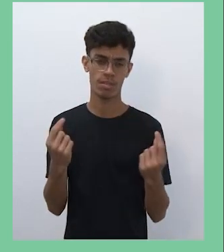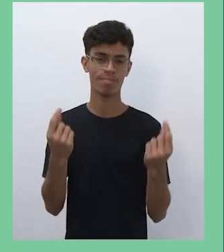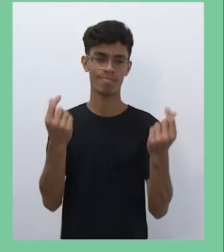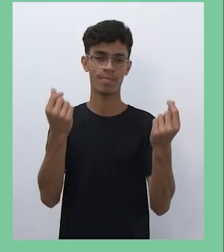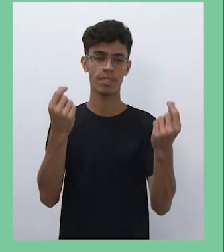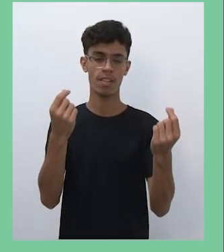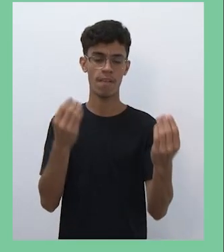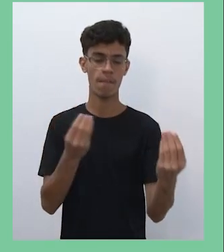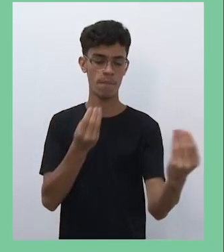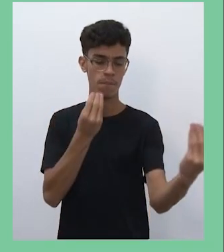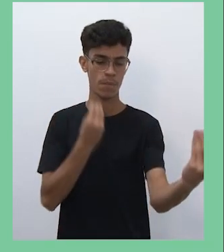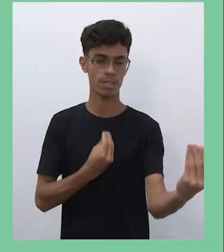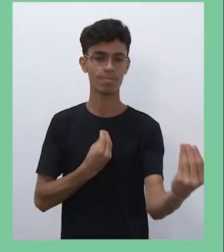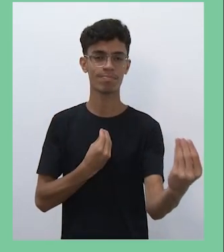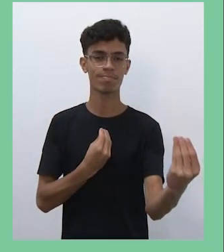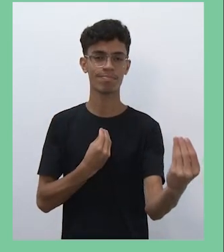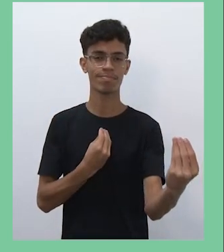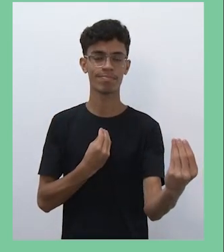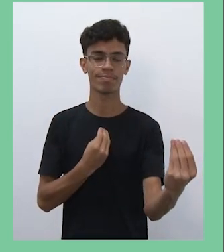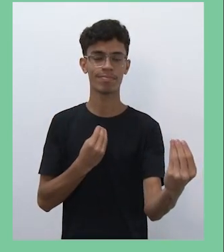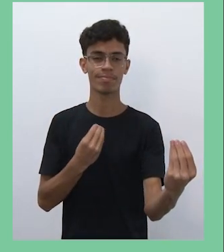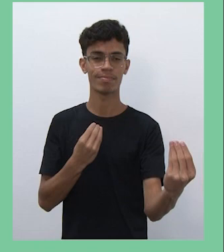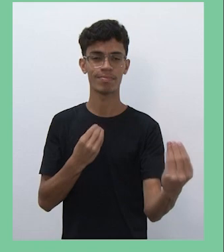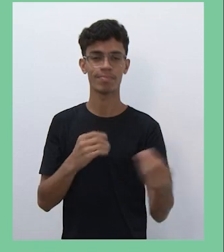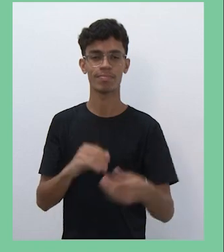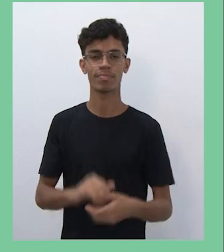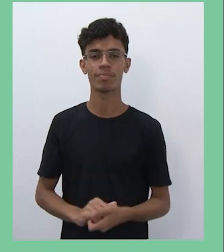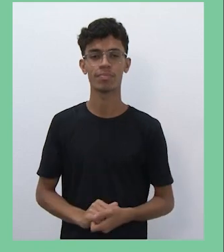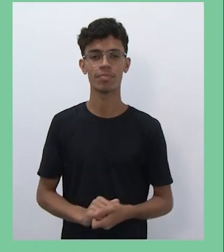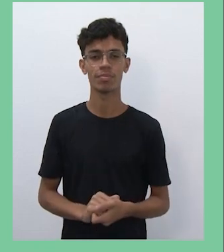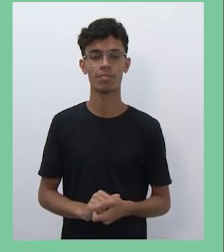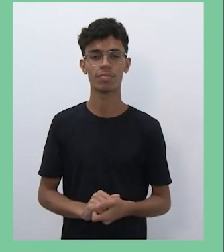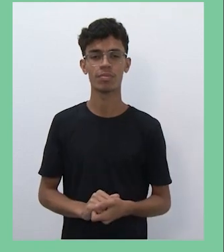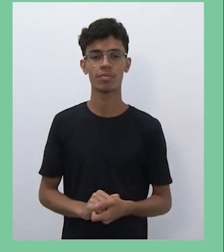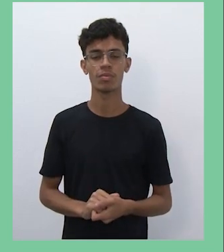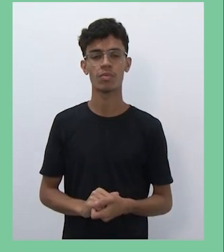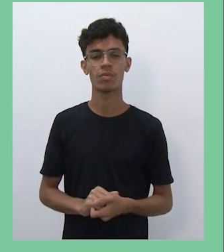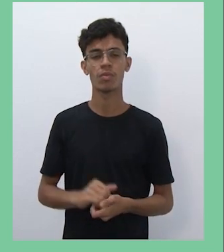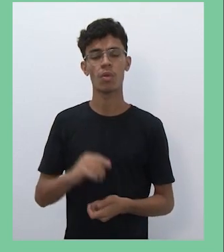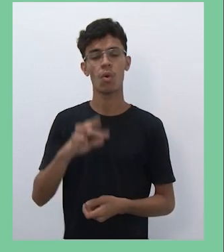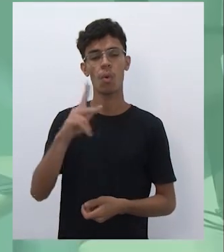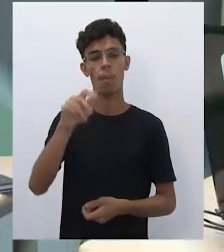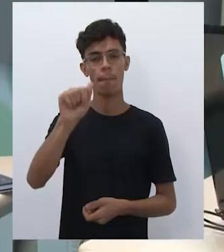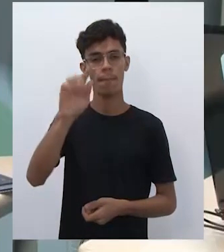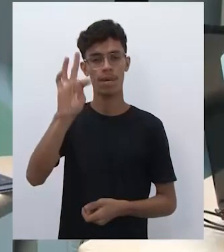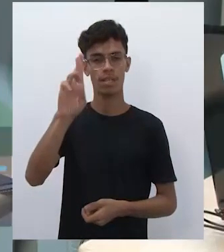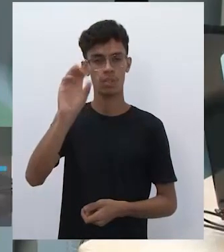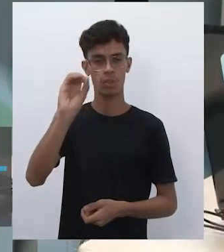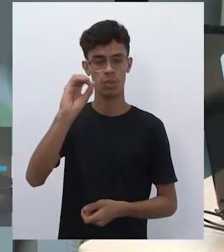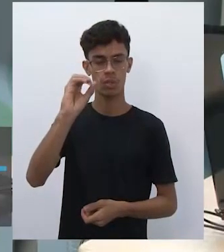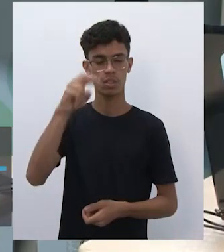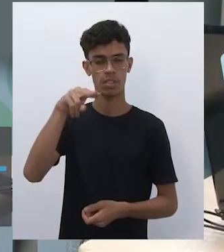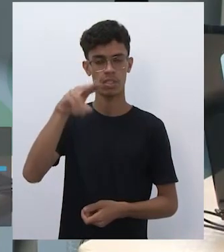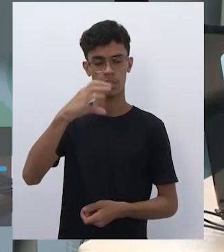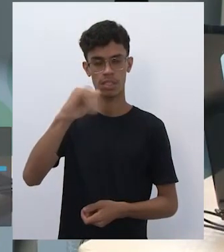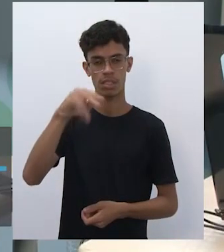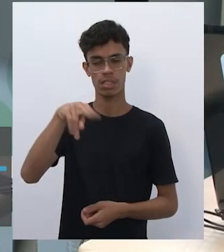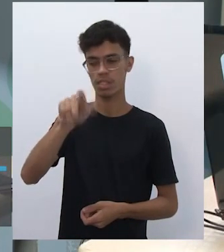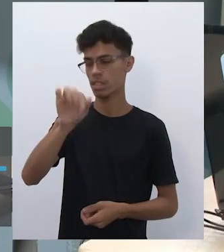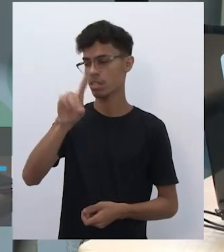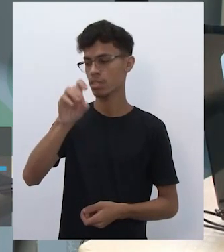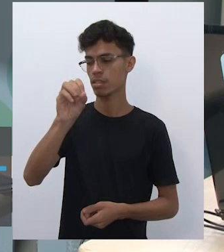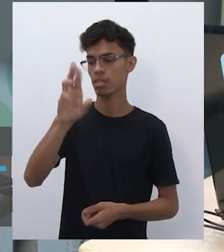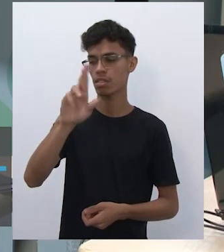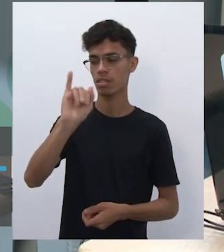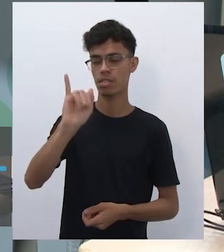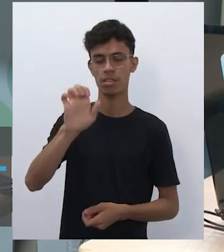das despesas de cada um dos parceiros ou patrocinadores. Excelente, professor Anderson. Então, a